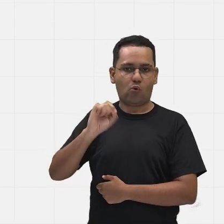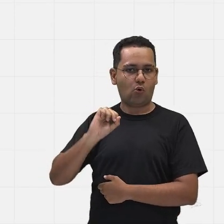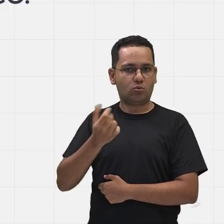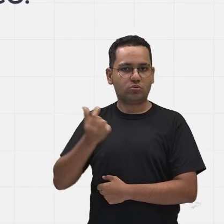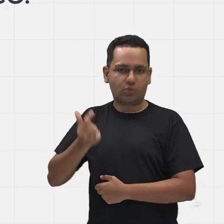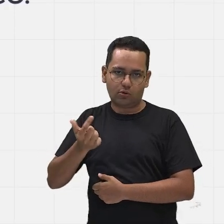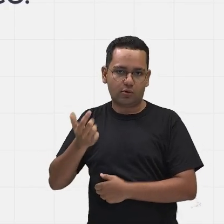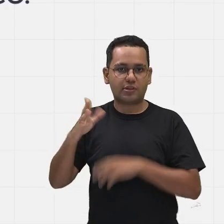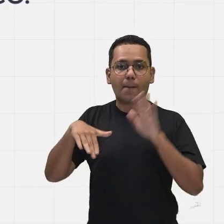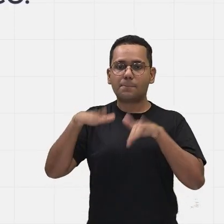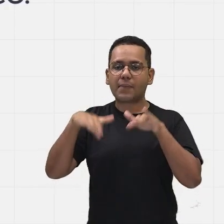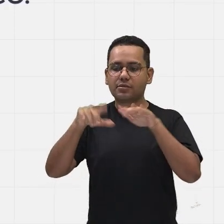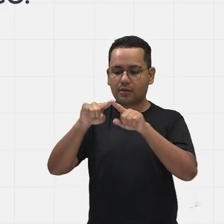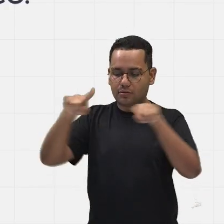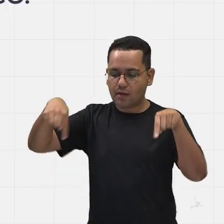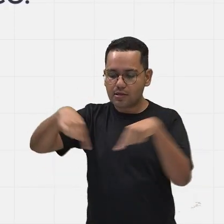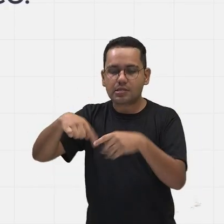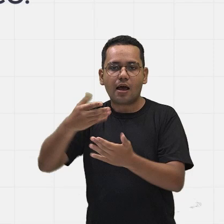ok?